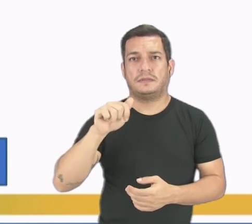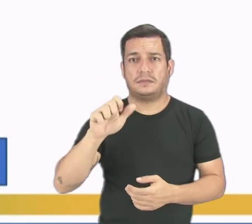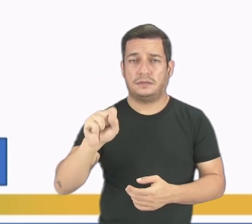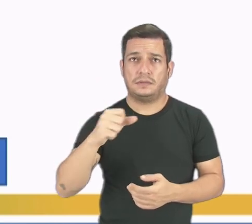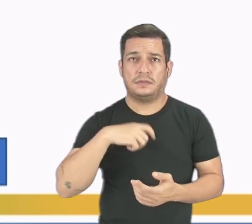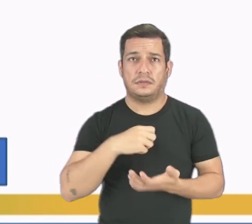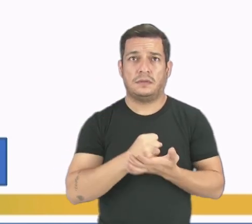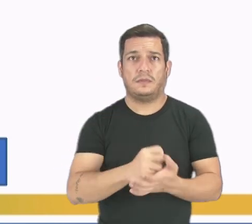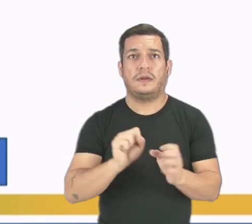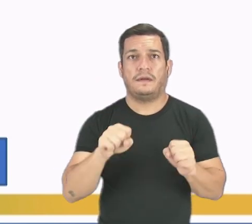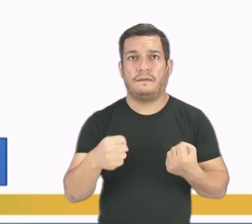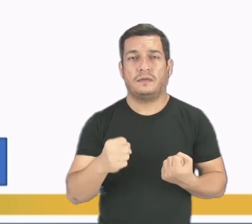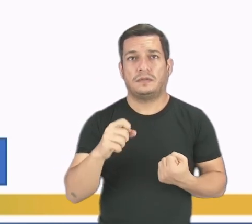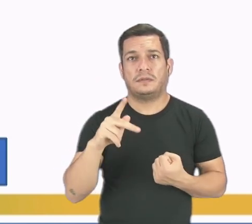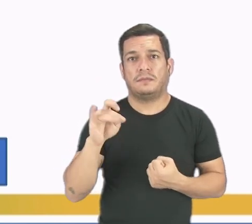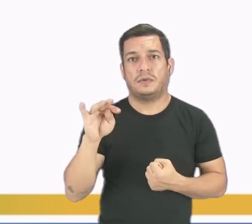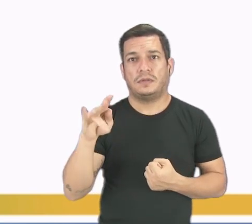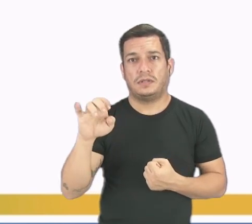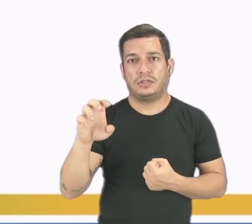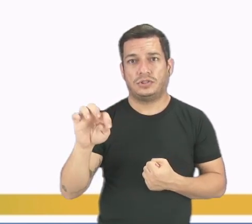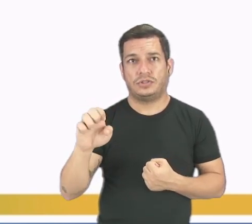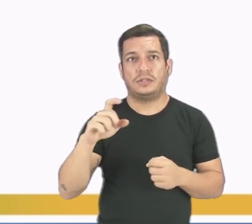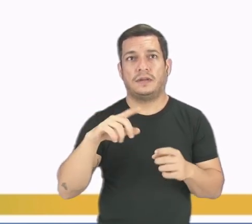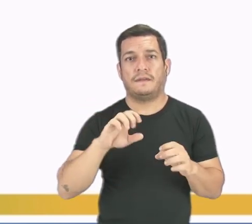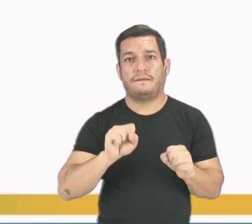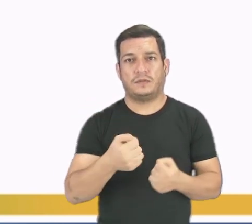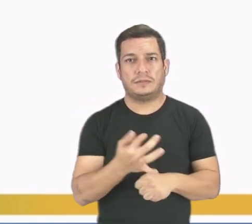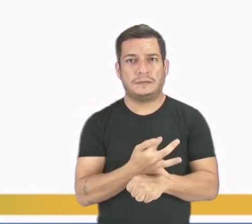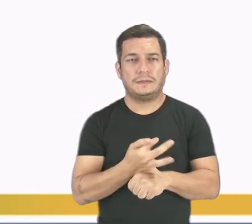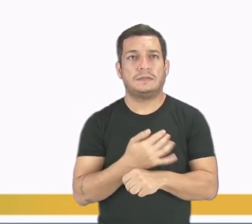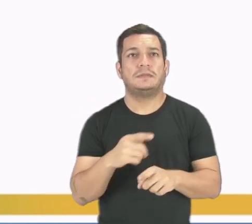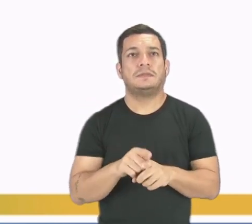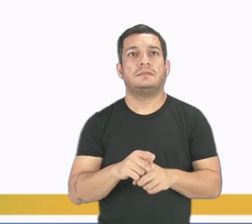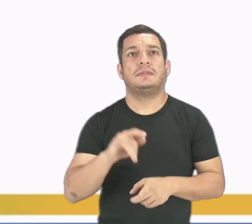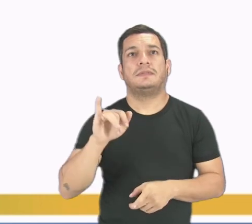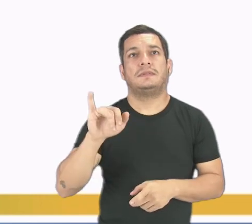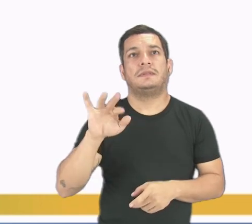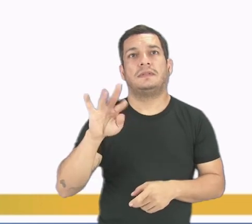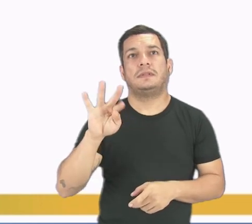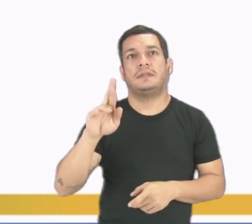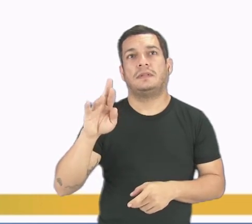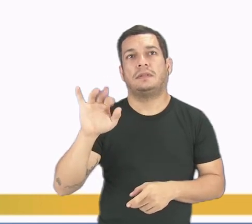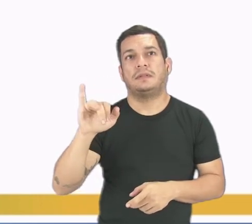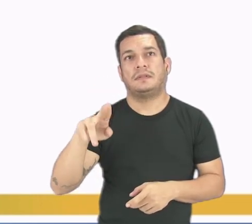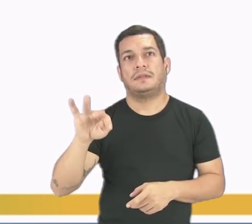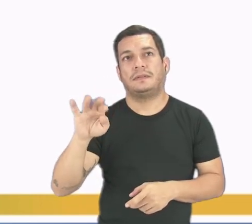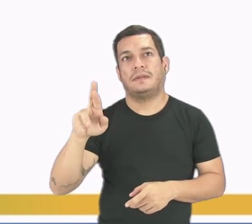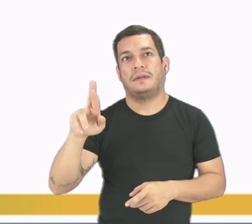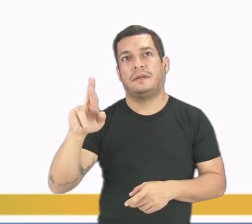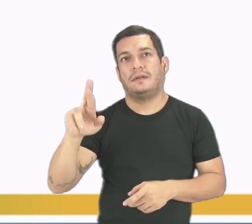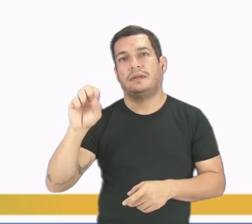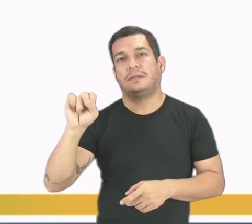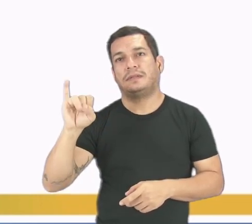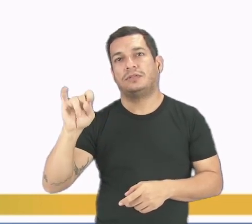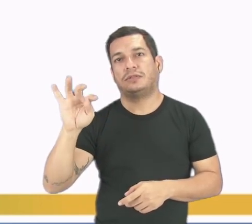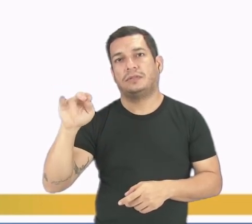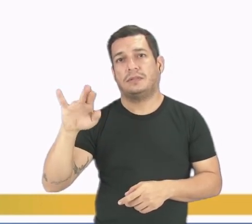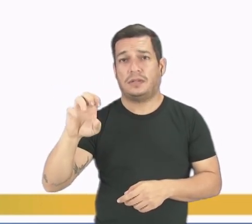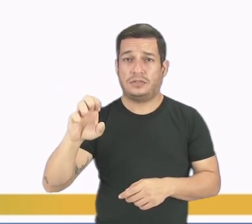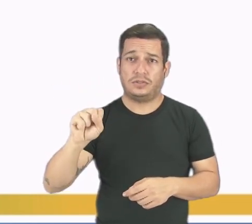né, total. Tudo bem? Então, falando um pouquinho mais rapidamente sobre o conceito de centro de massa, que é o ponto